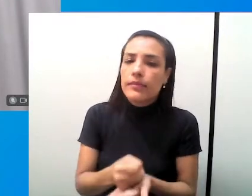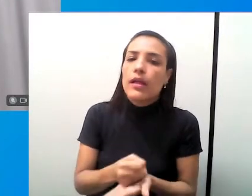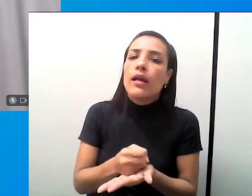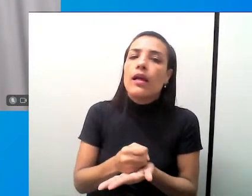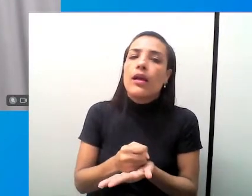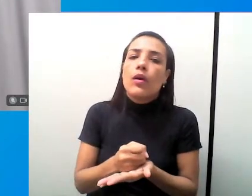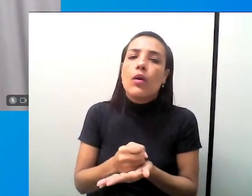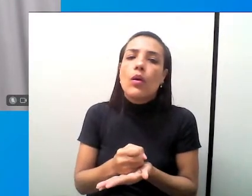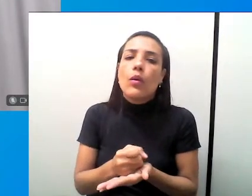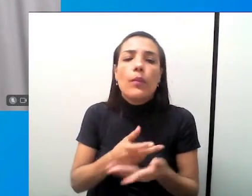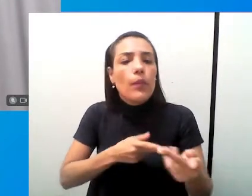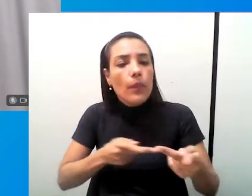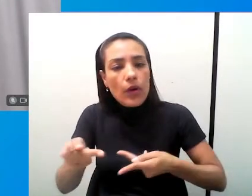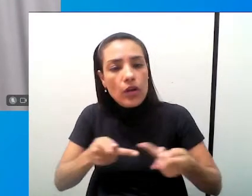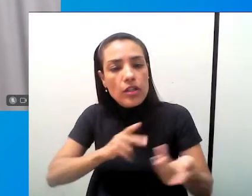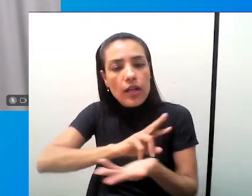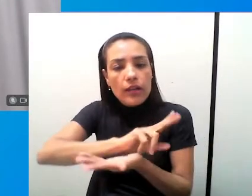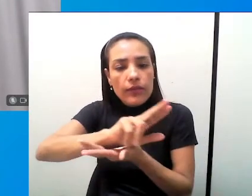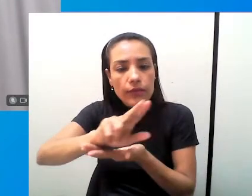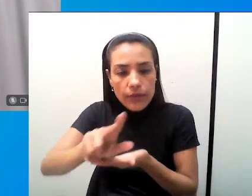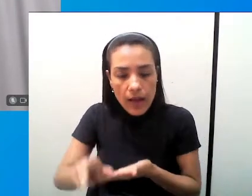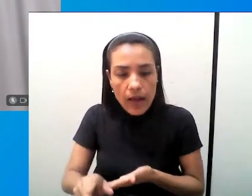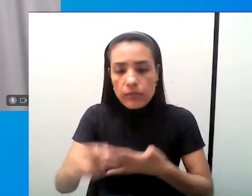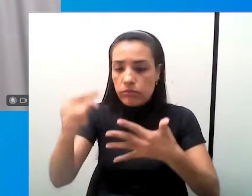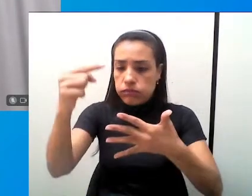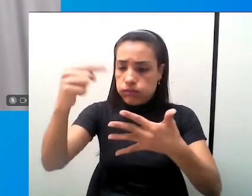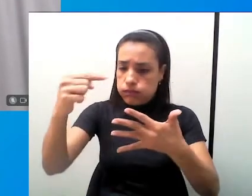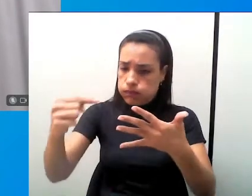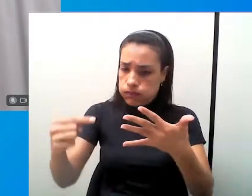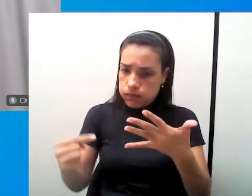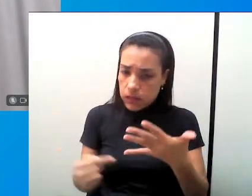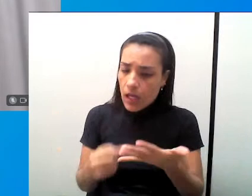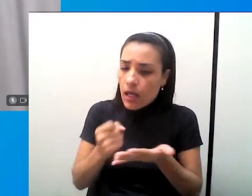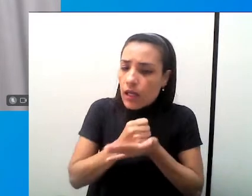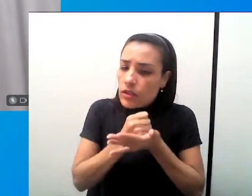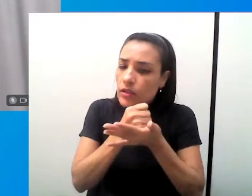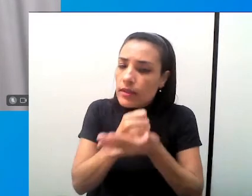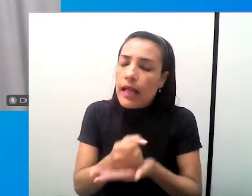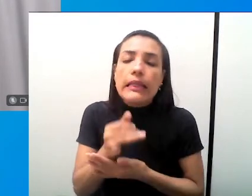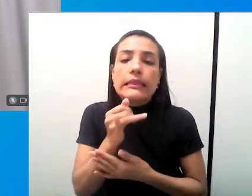com o auxílio, né, de várias ferramentas, né, como o YouTube,